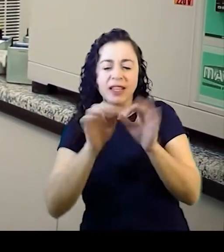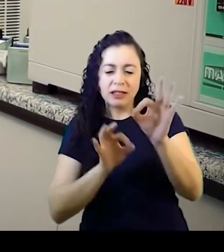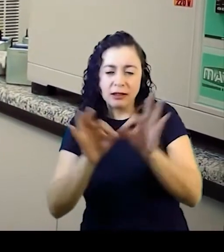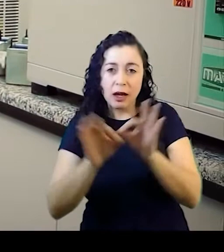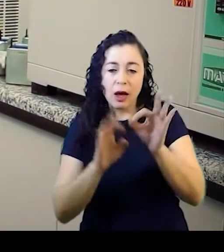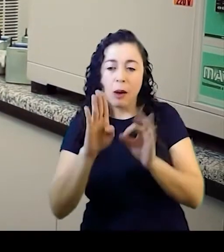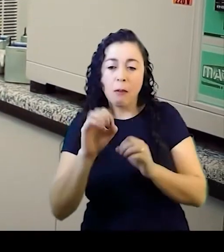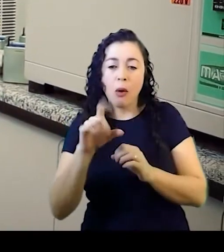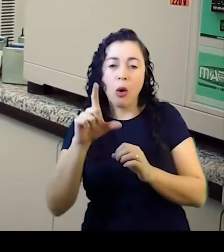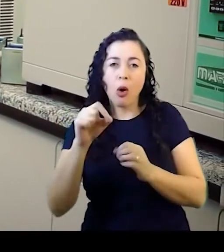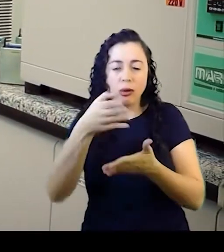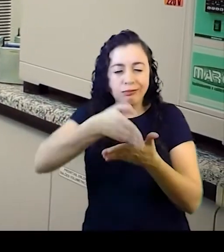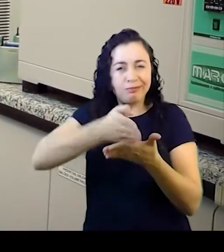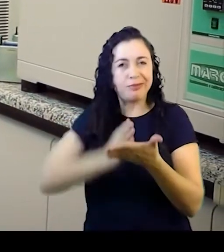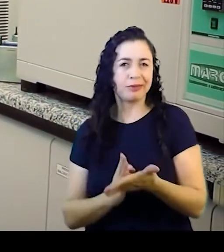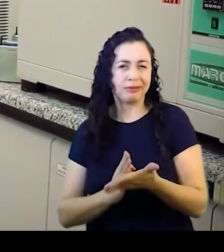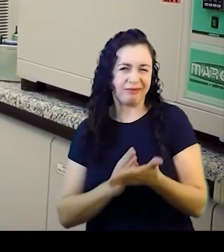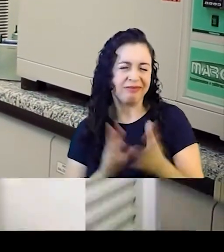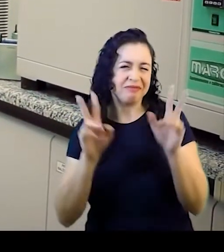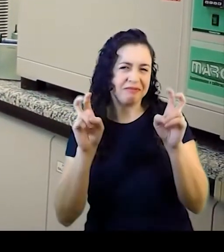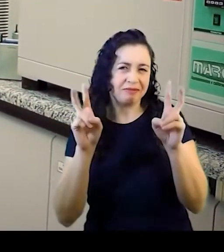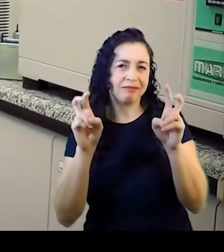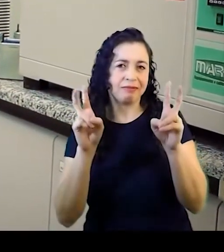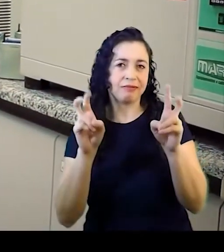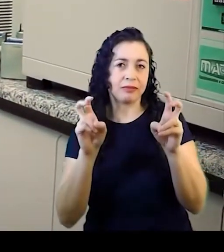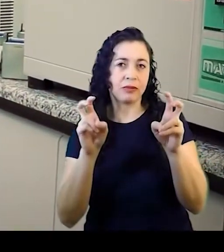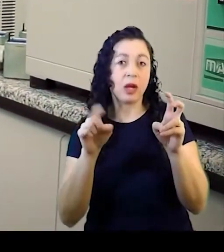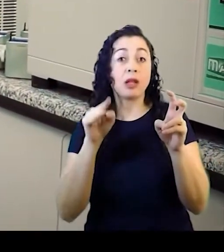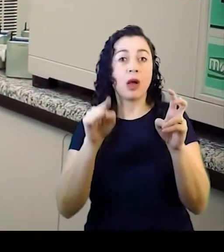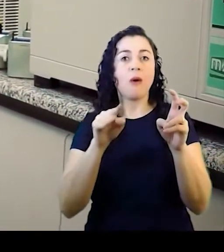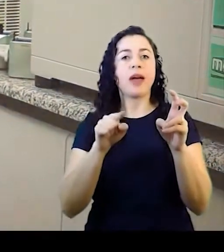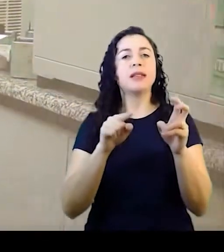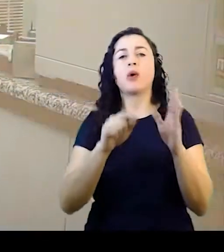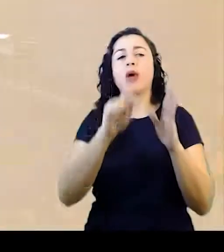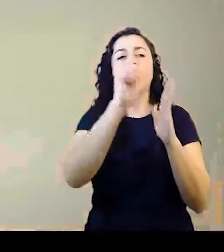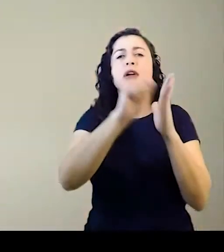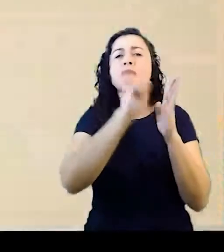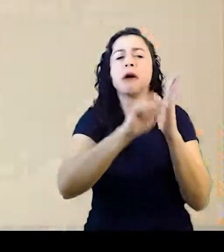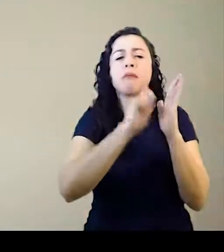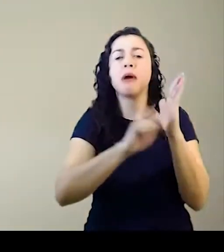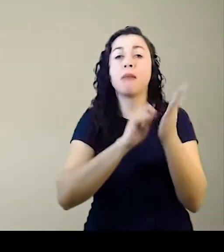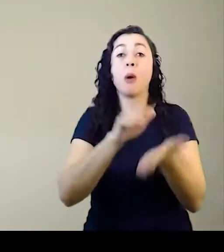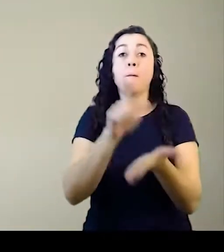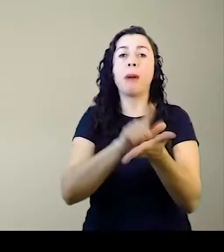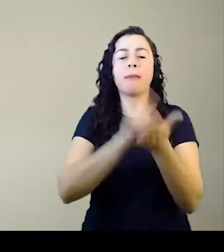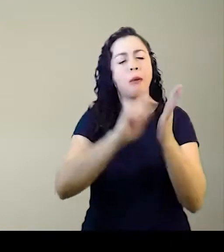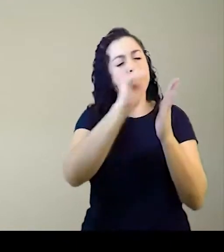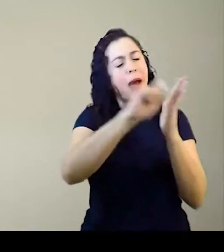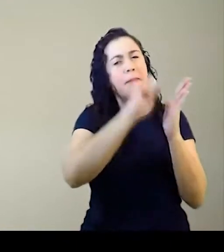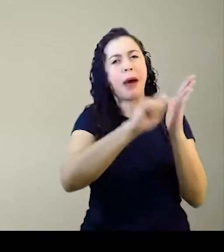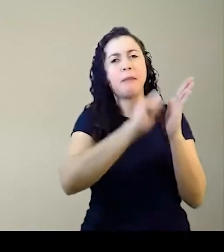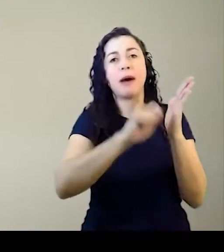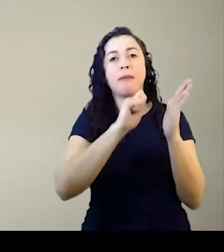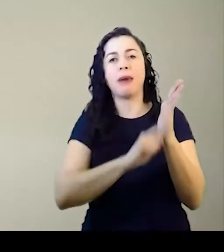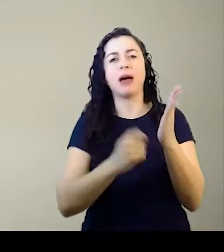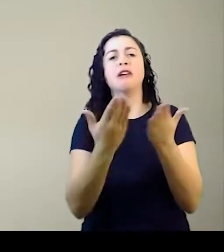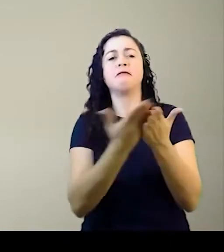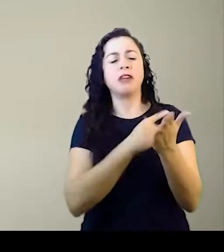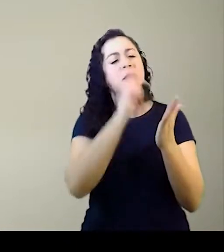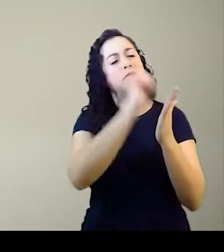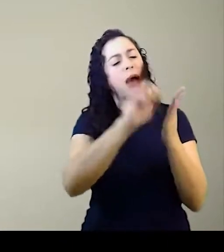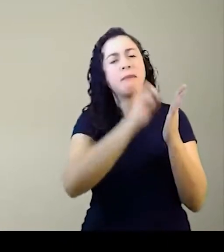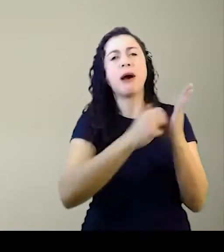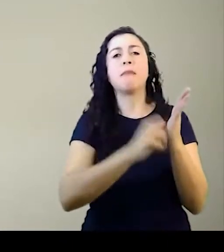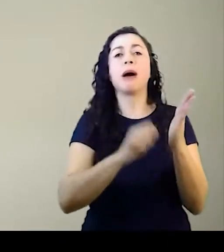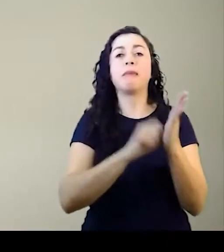E essa receita de bolo, ela é uma coisa escrita no papel. Então, o nosso DNA é como se fosse um livro de receitas.